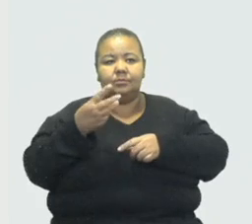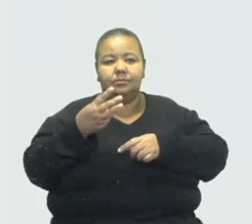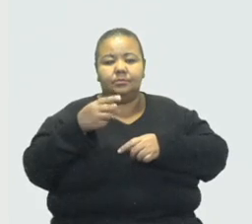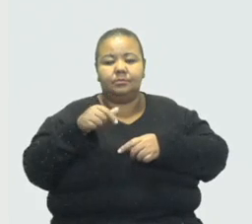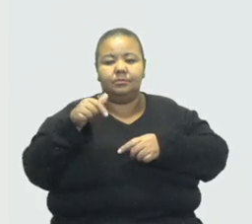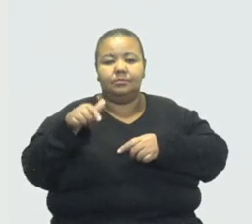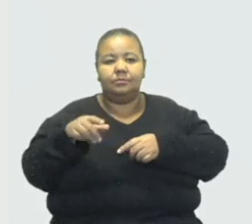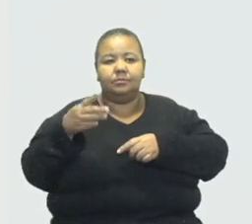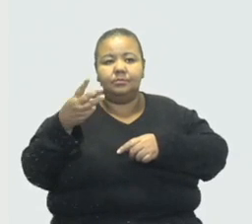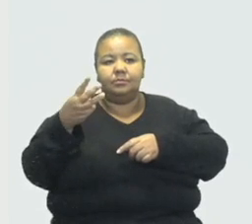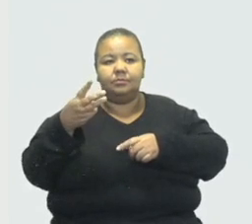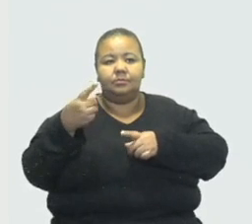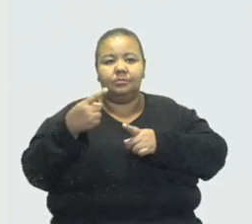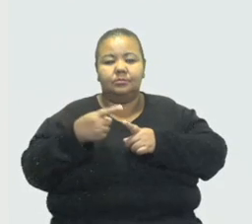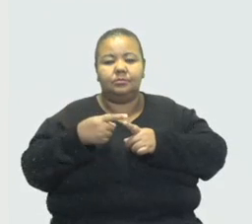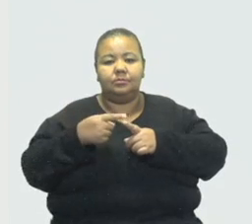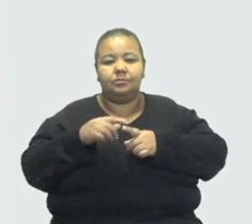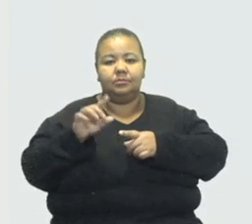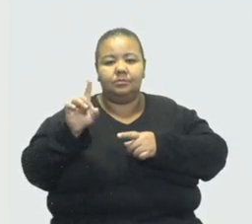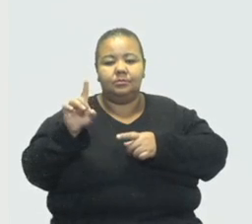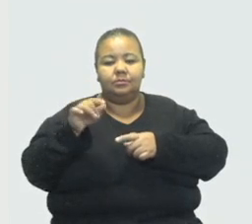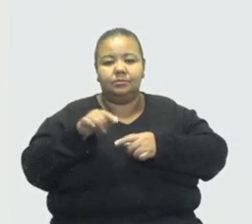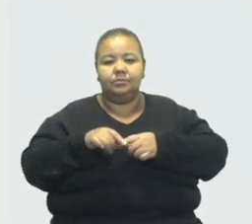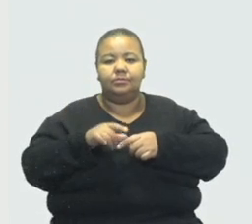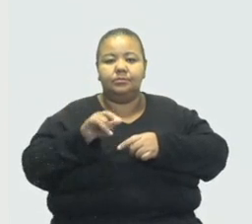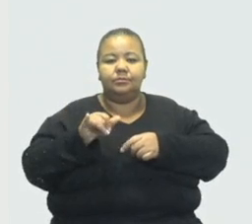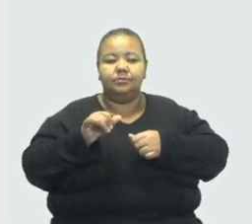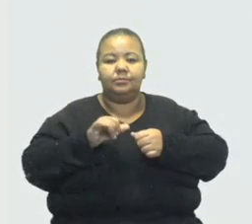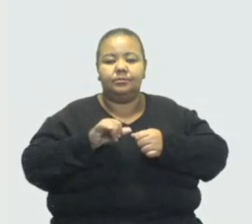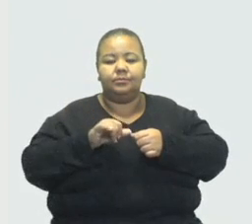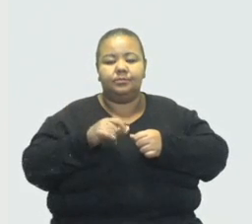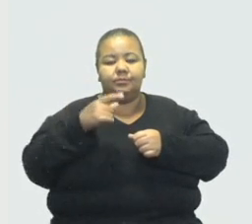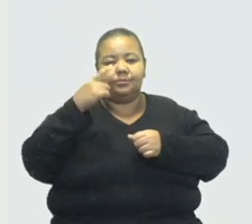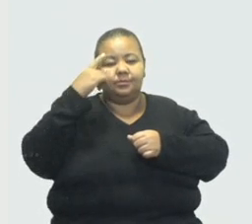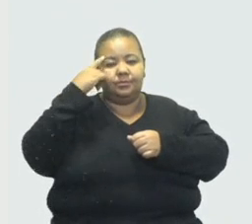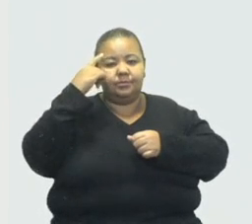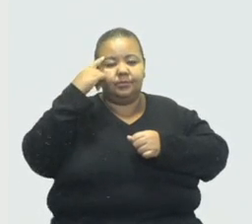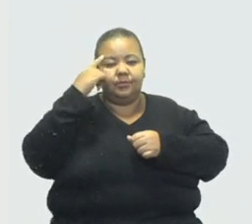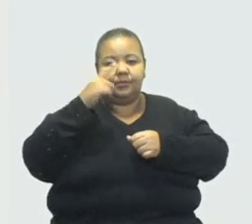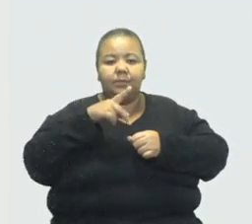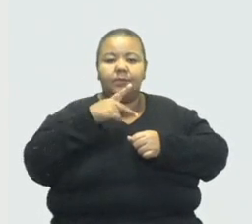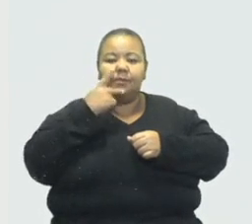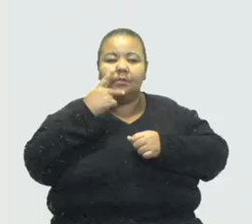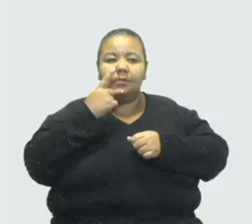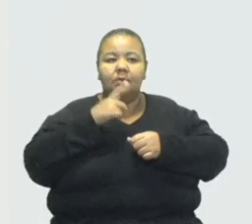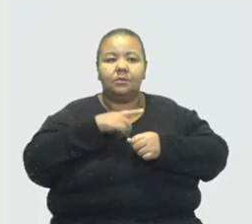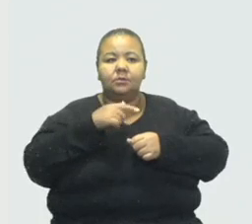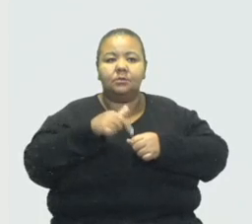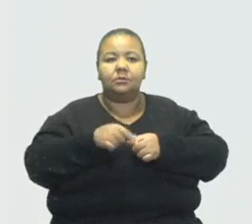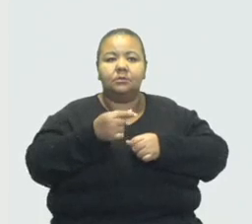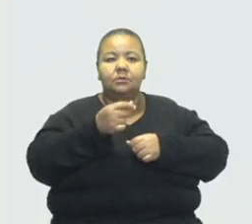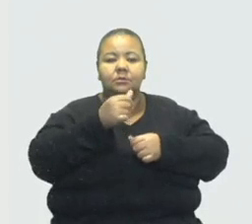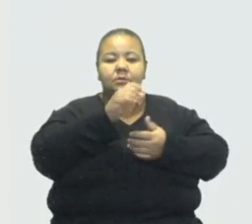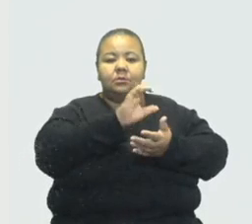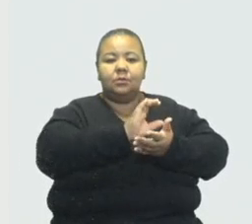uma matriz 3 por 1. Se fôssemos pensar no que foi descrito, nós temos custo